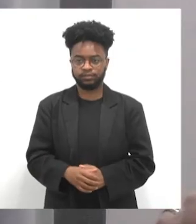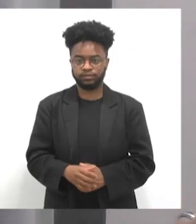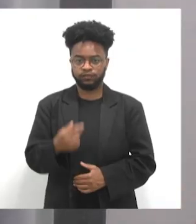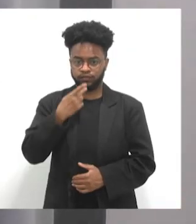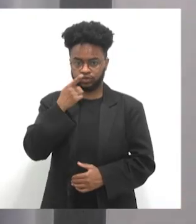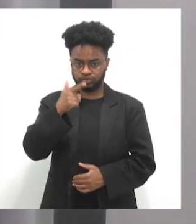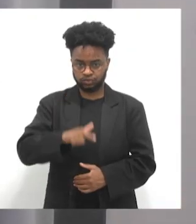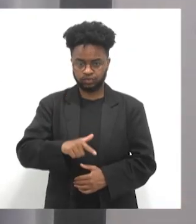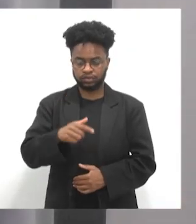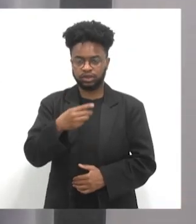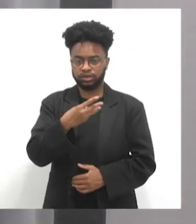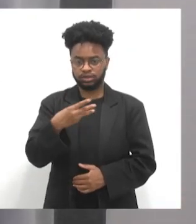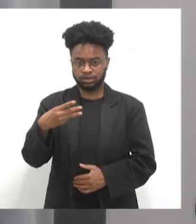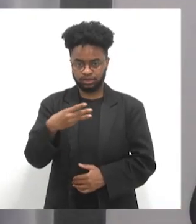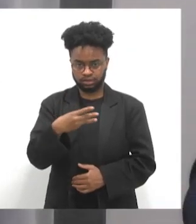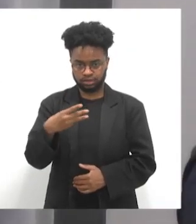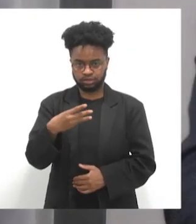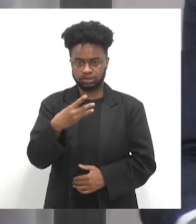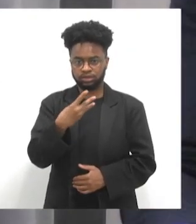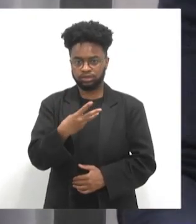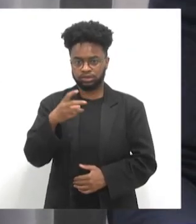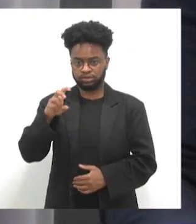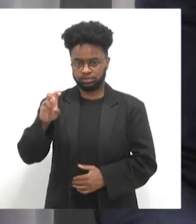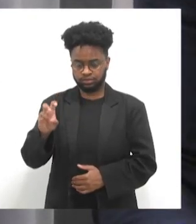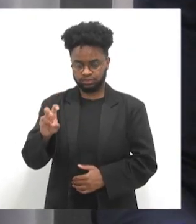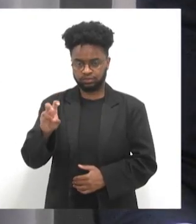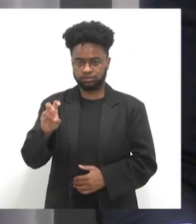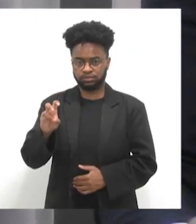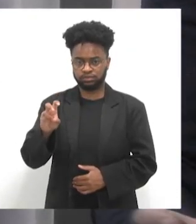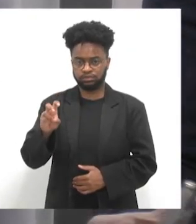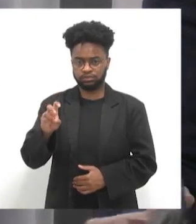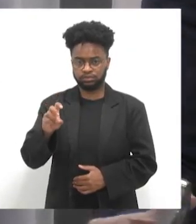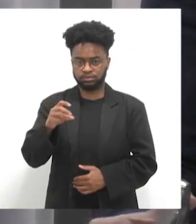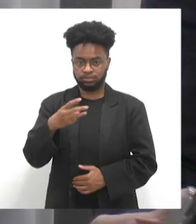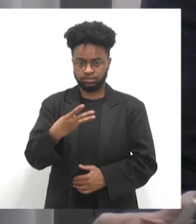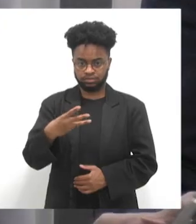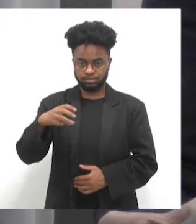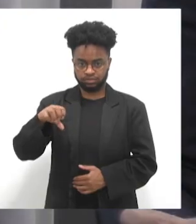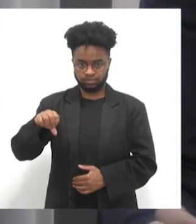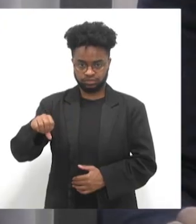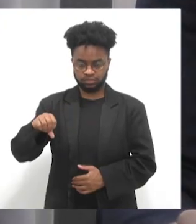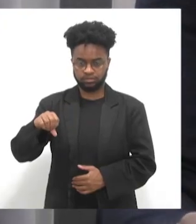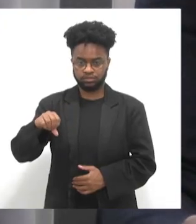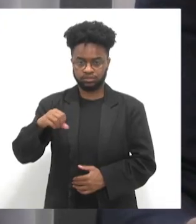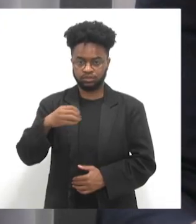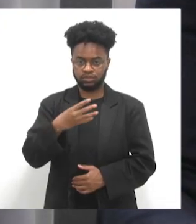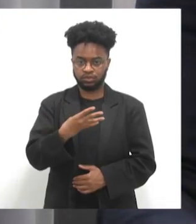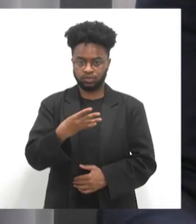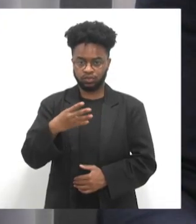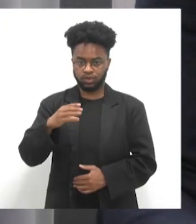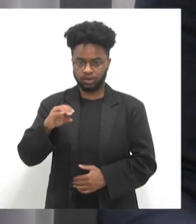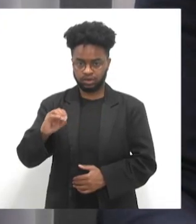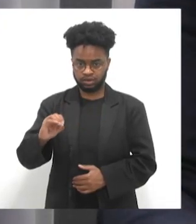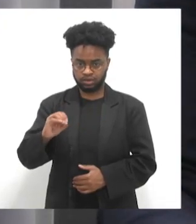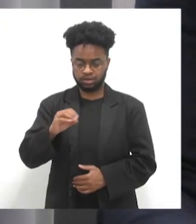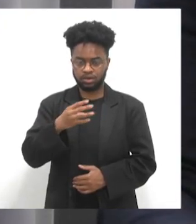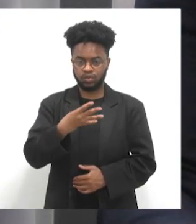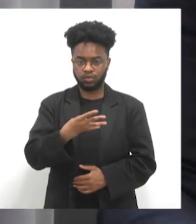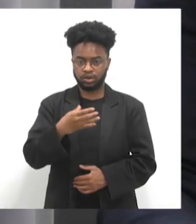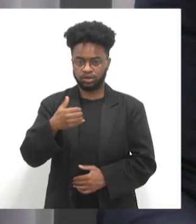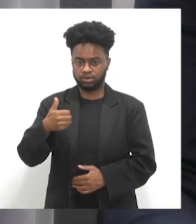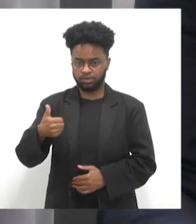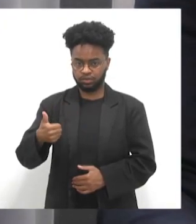Repetindo, 33, 35, 39, 40,